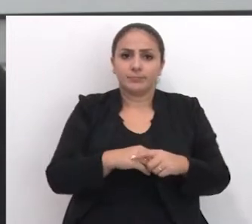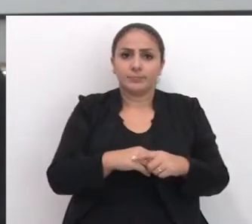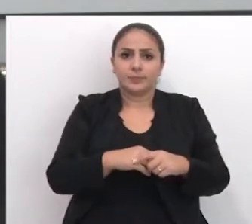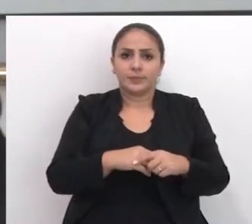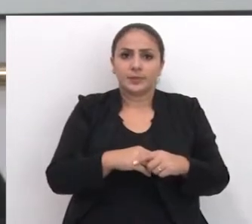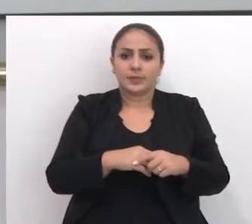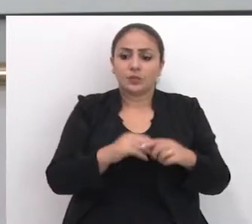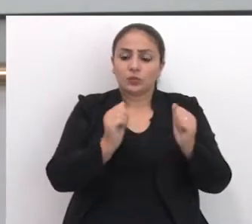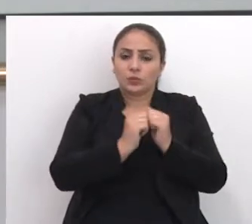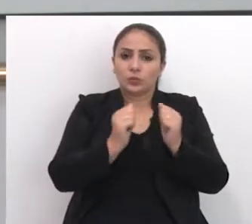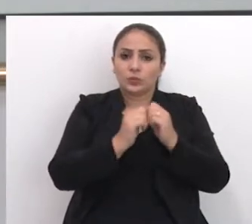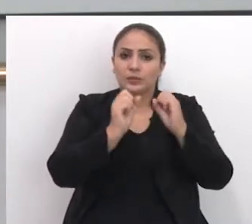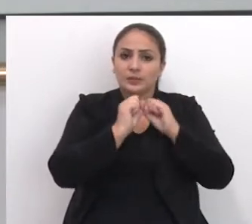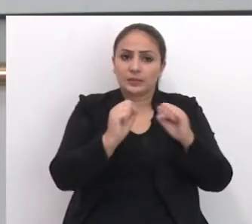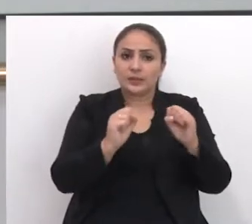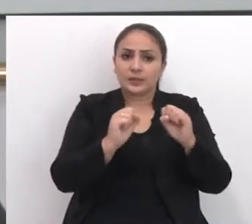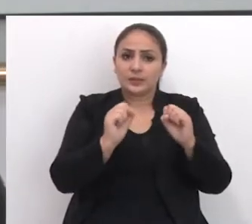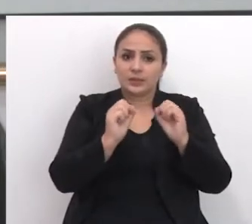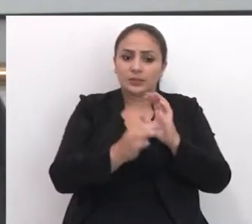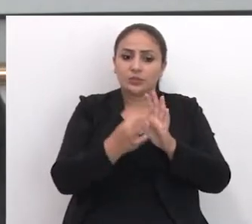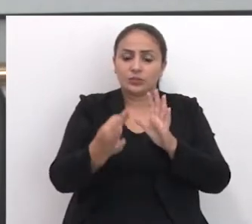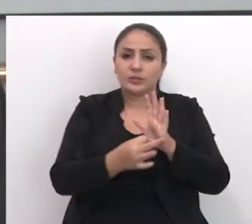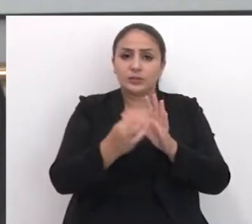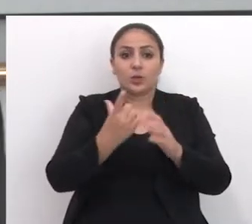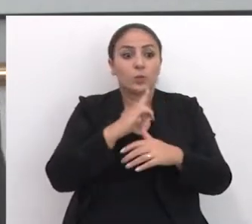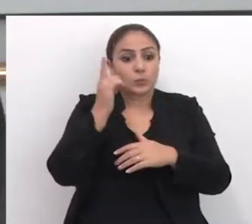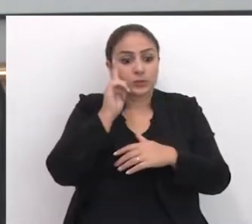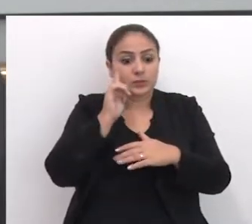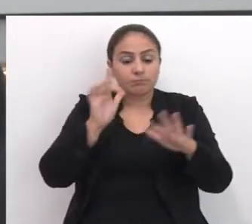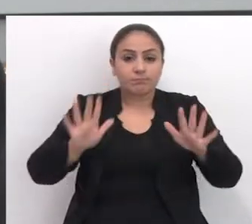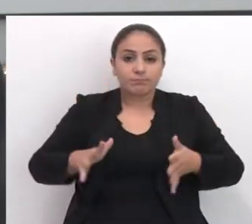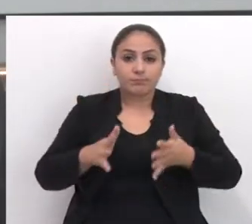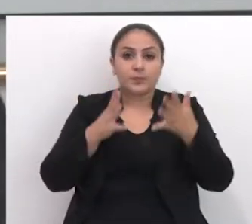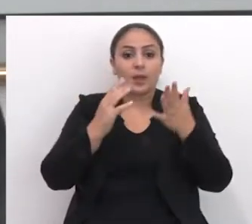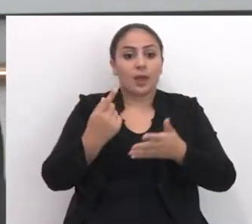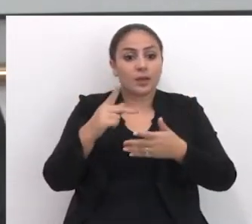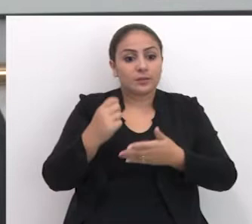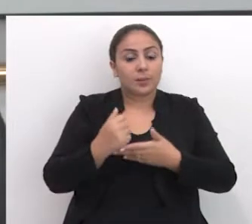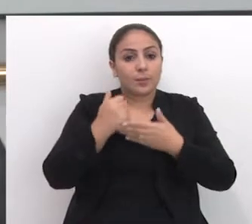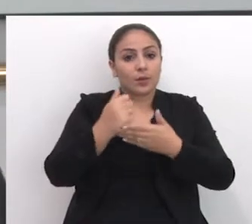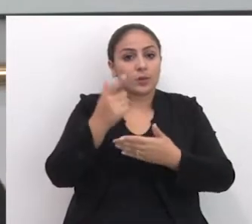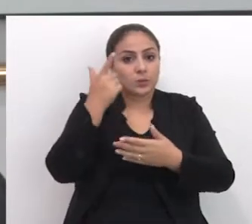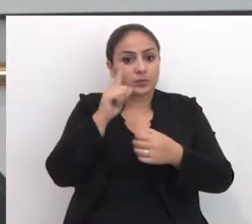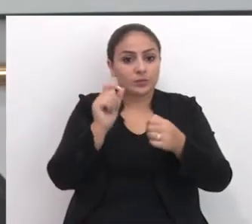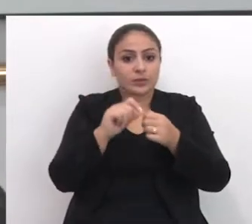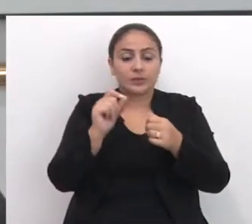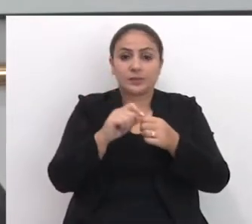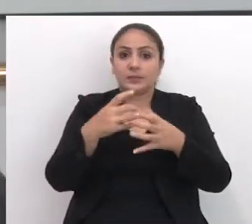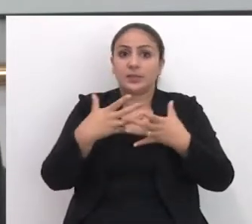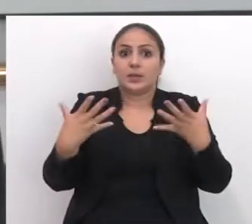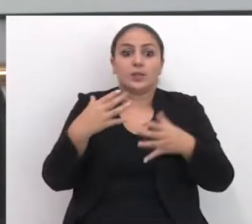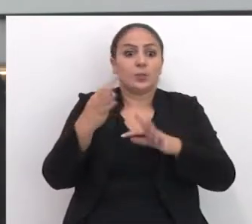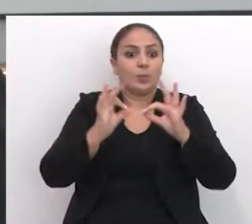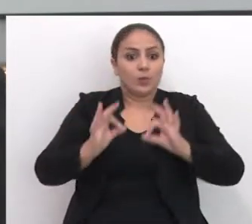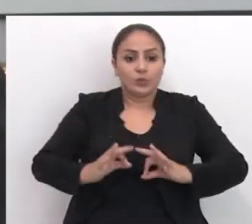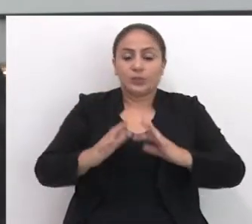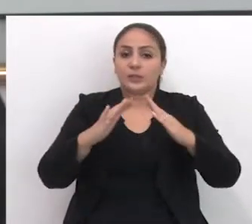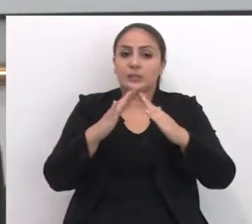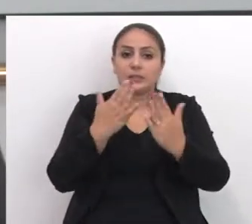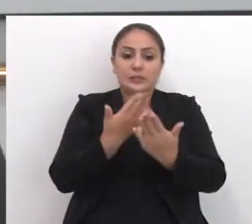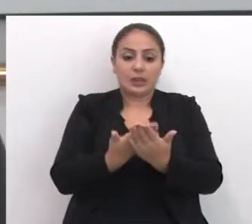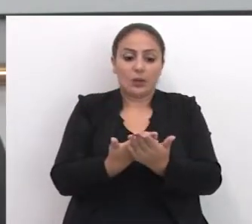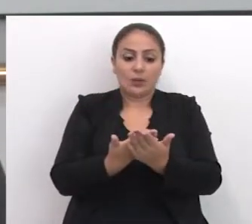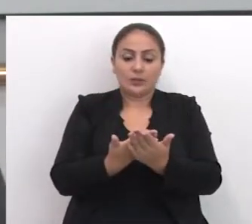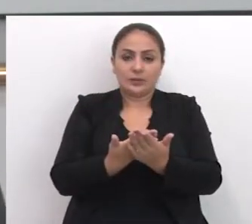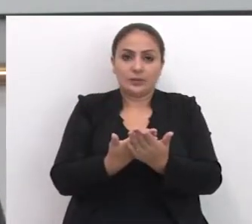né, através da Secretaria de Educação, para dar esse incentivo, este apoio e realizar esse grande projeto da